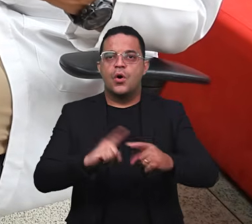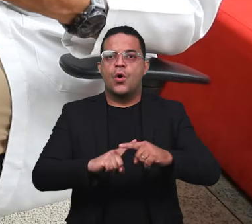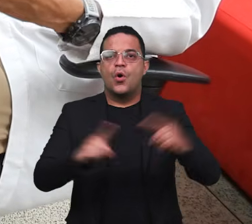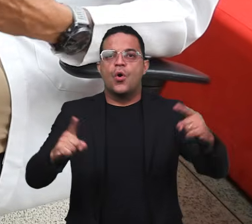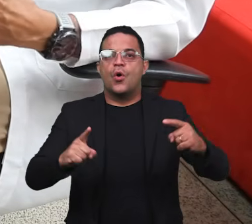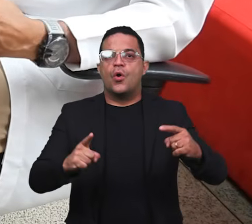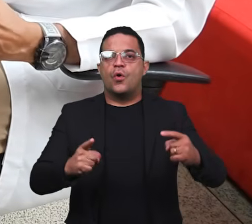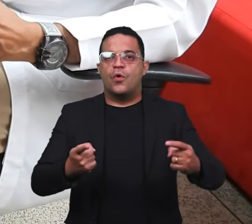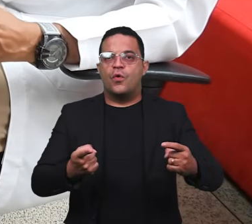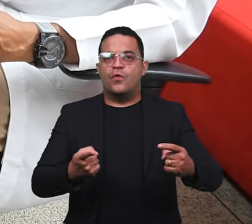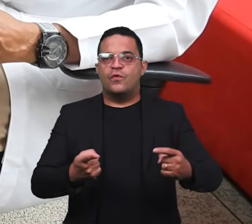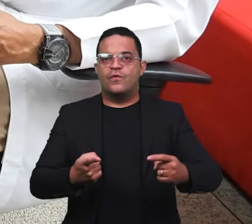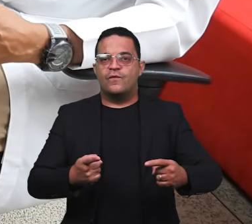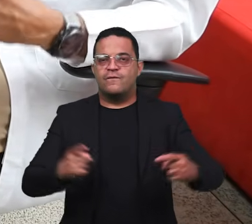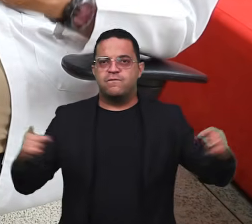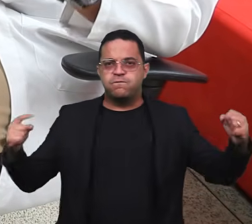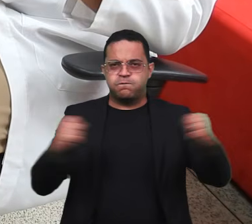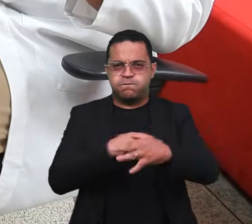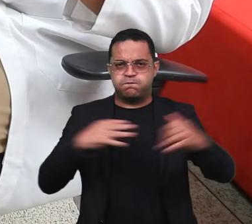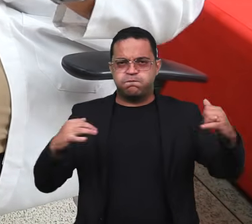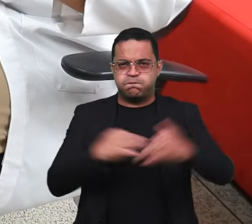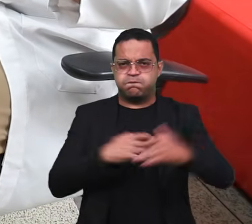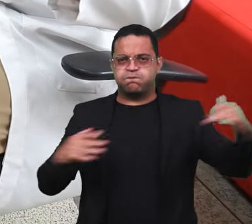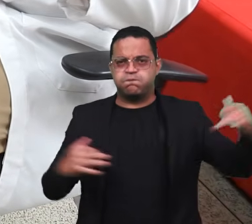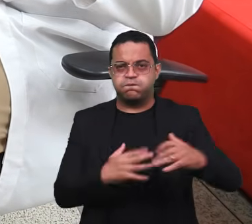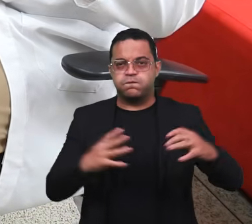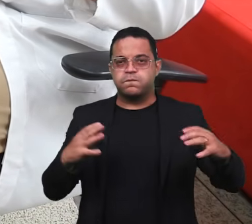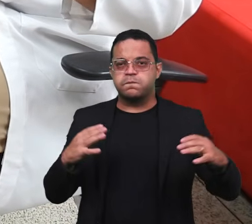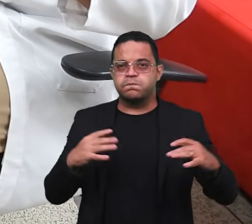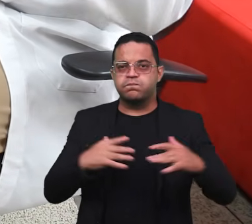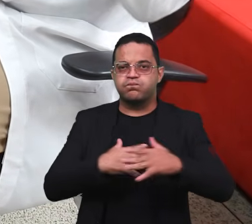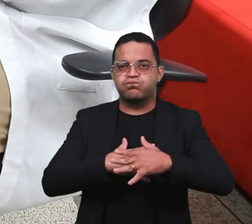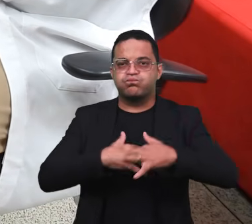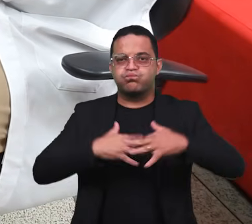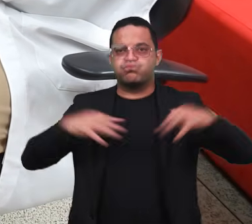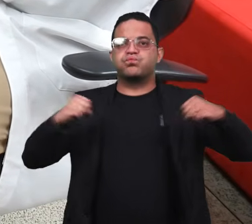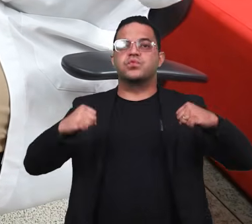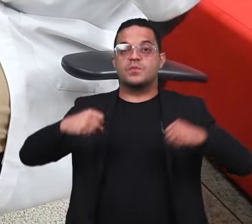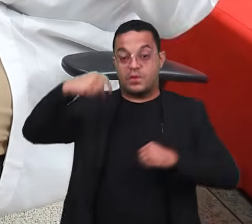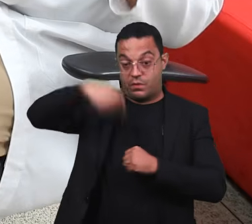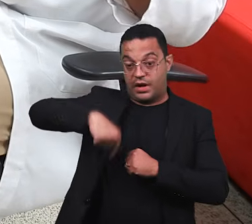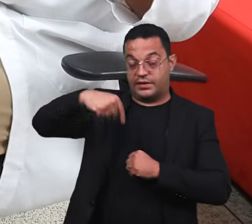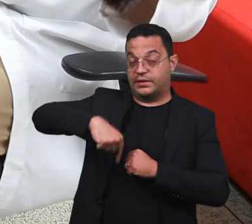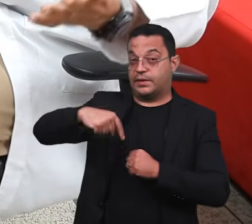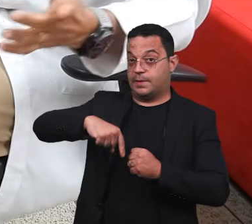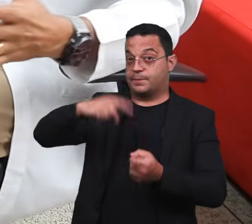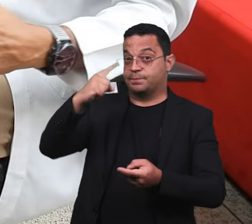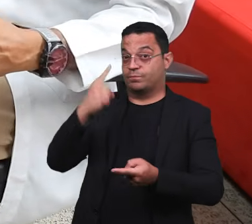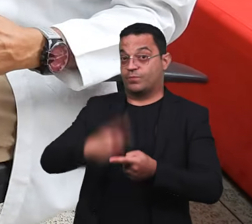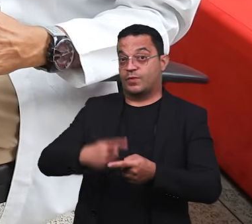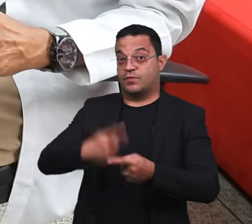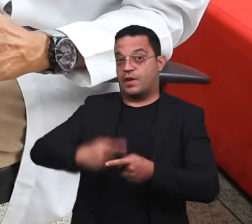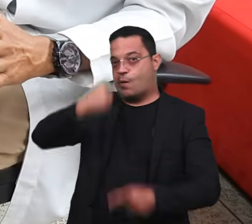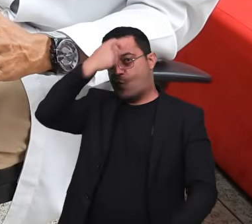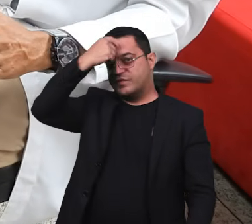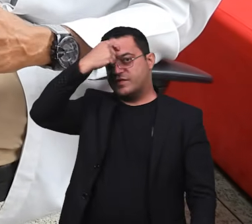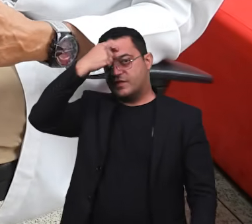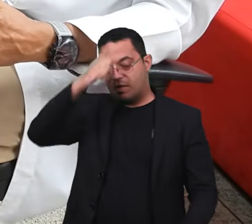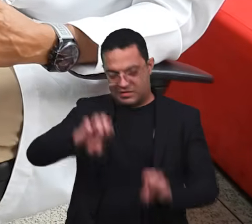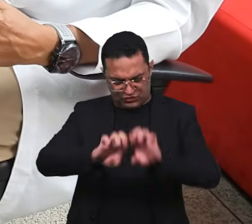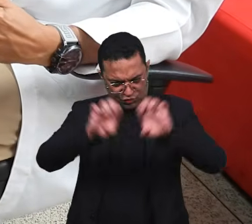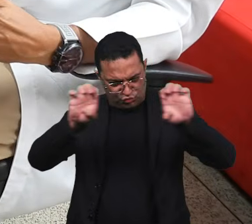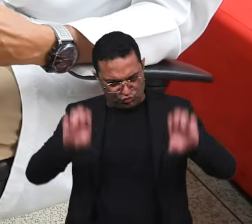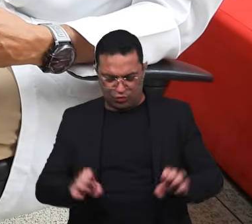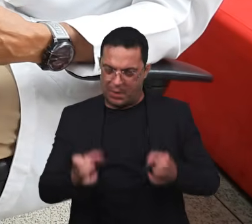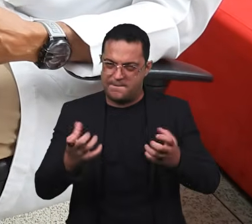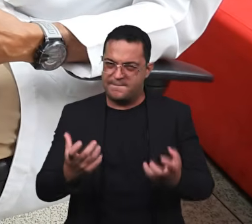diminuído um pouco as consultas, né? O povo está mais consciente, trazer suas medicações. Programa como esse aqui ajuda muito também, né, a informar. Mas